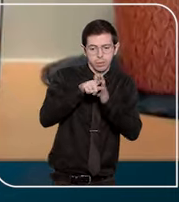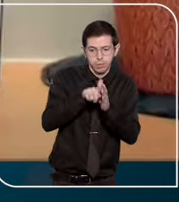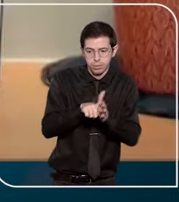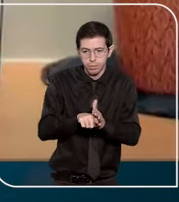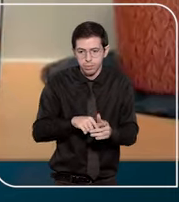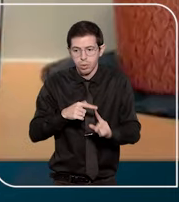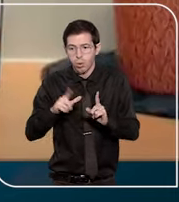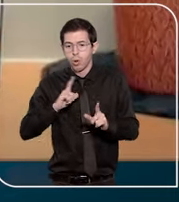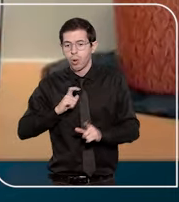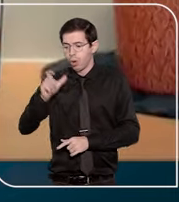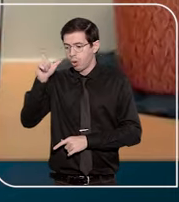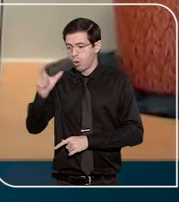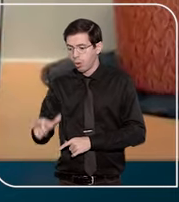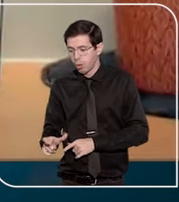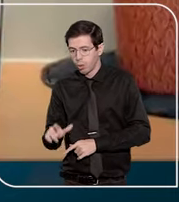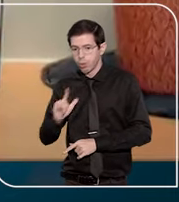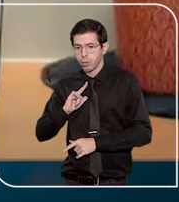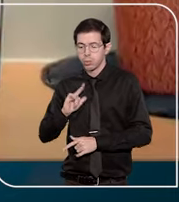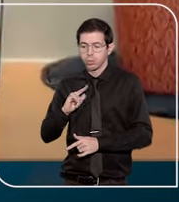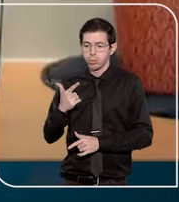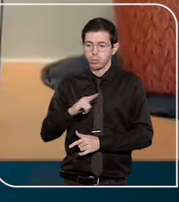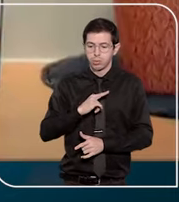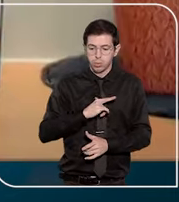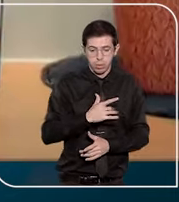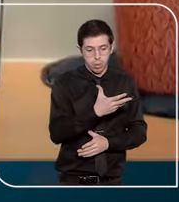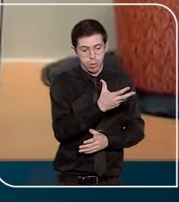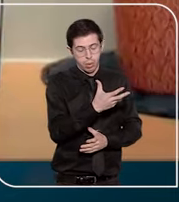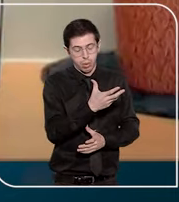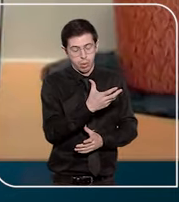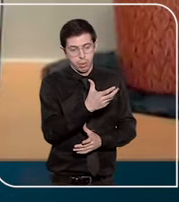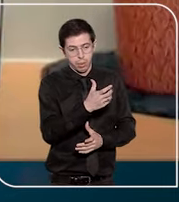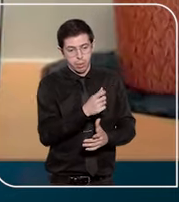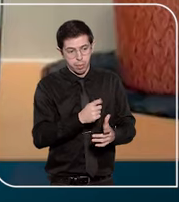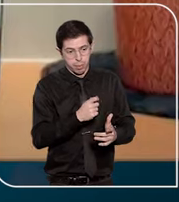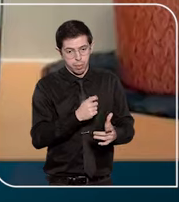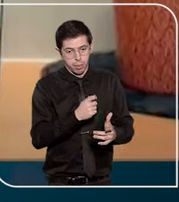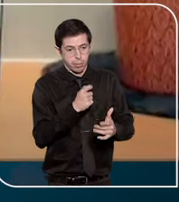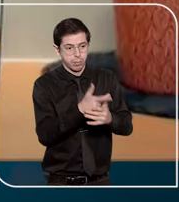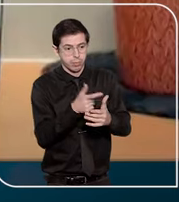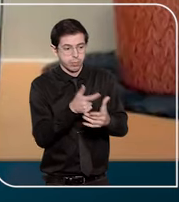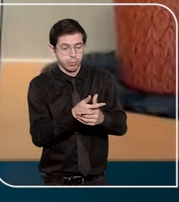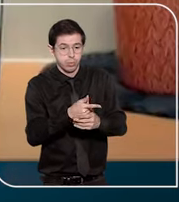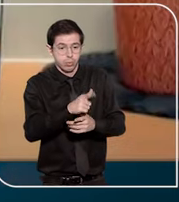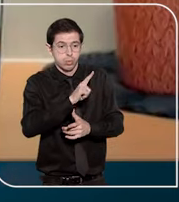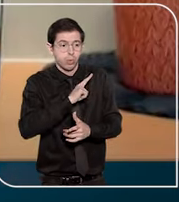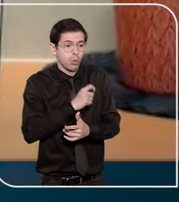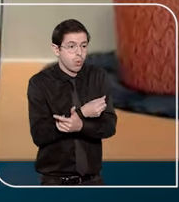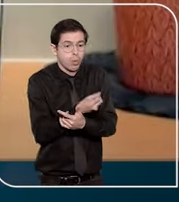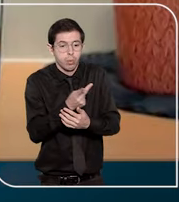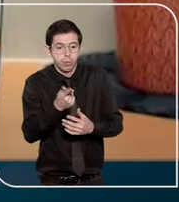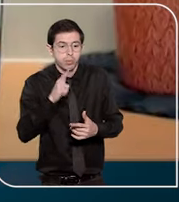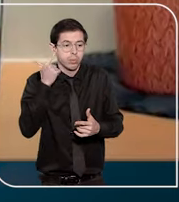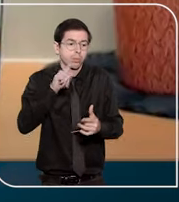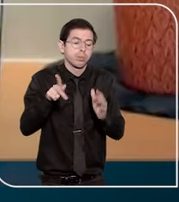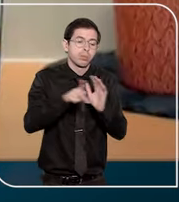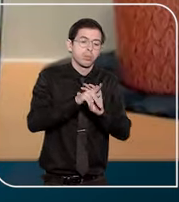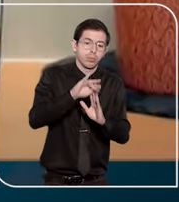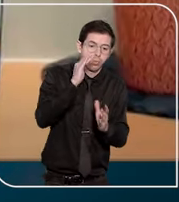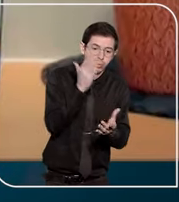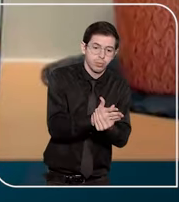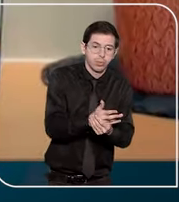parte não pagou adequadamente, recolheu adequadamente as custas processuais para o processamento do recurso